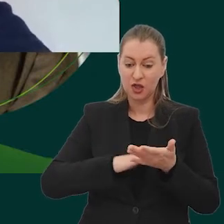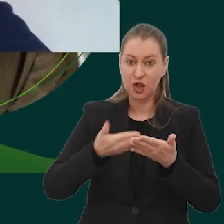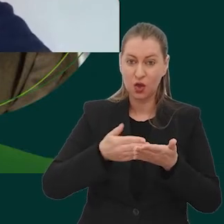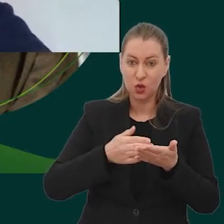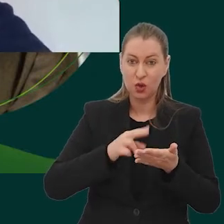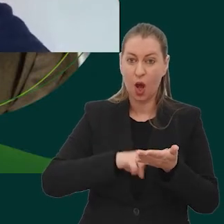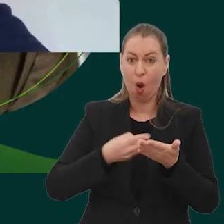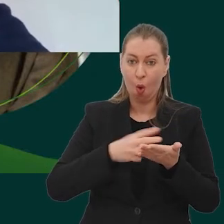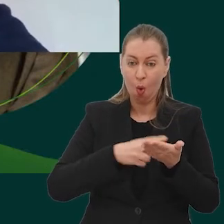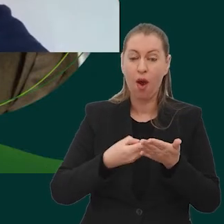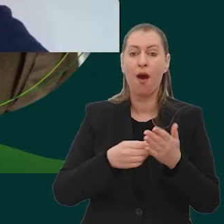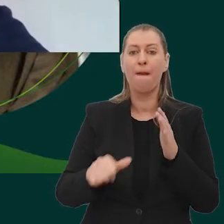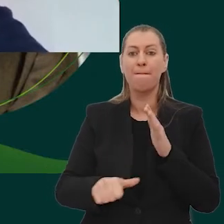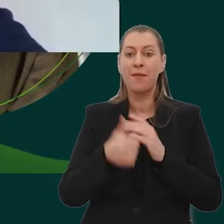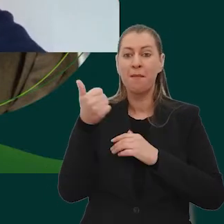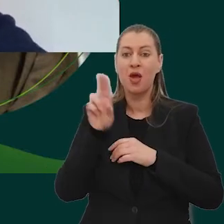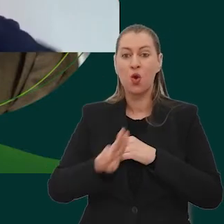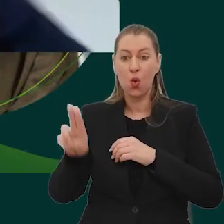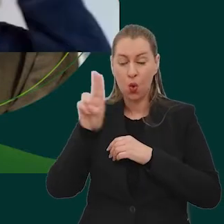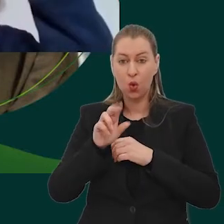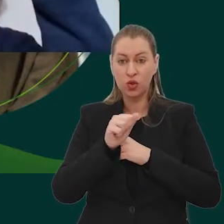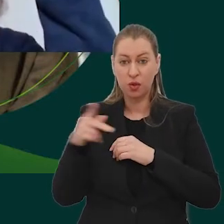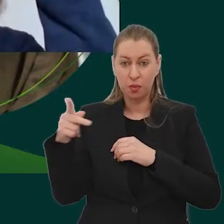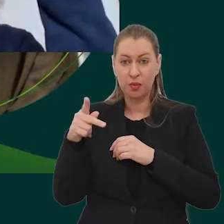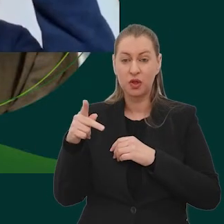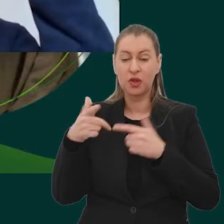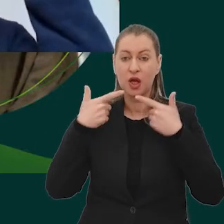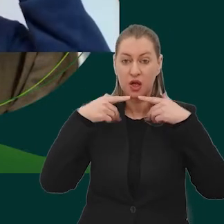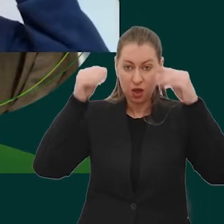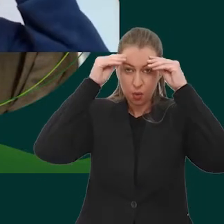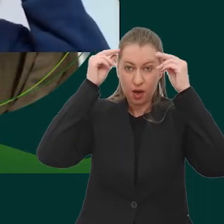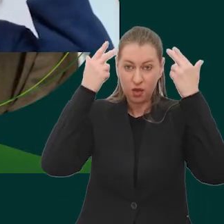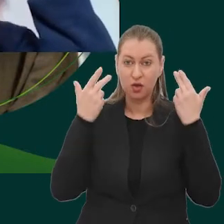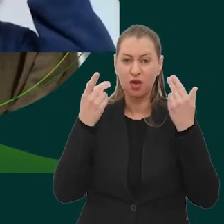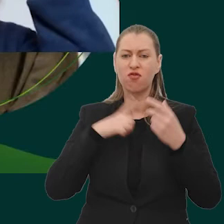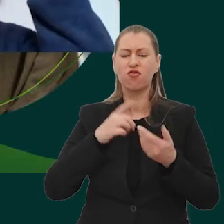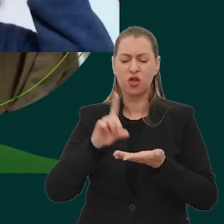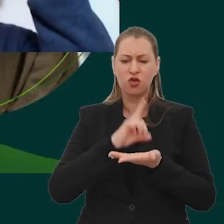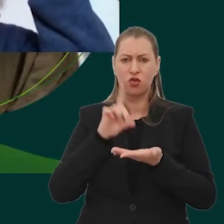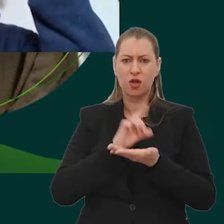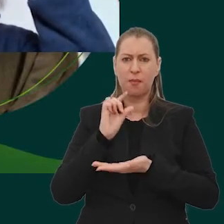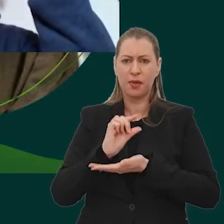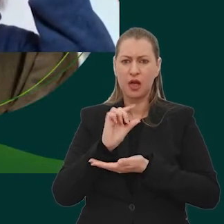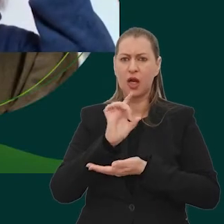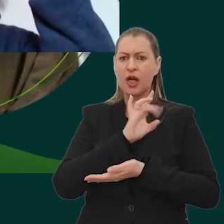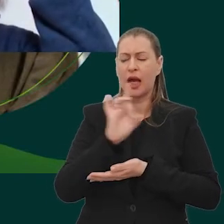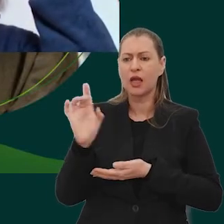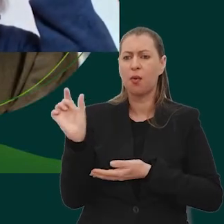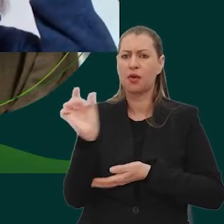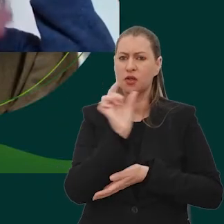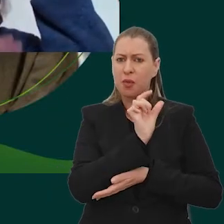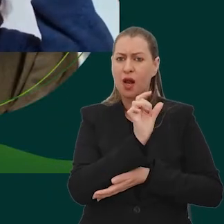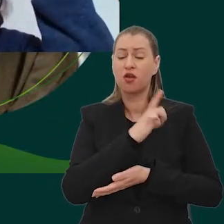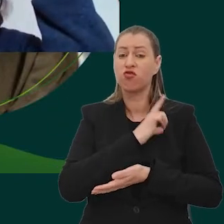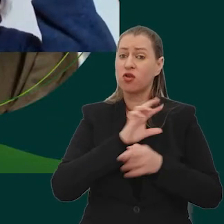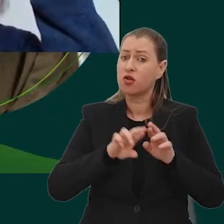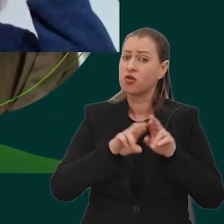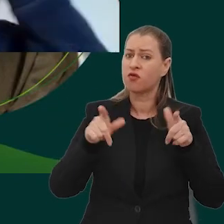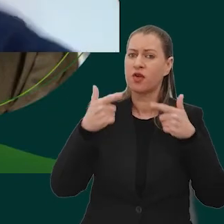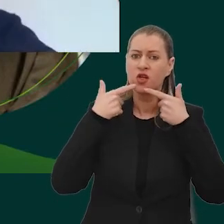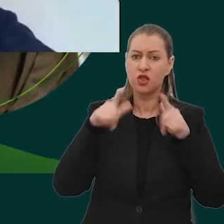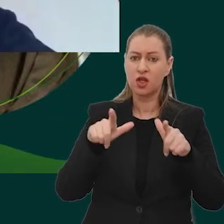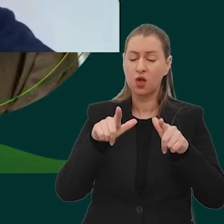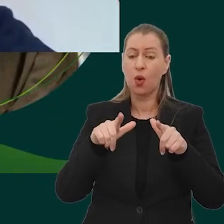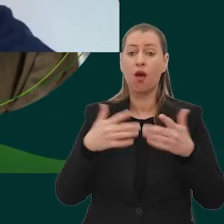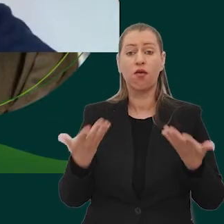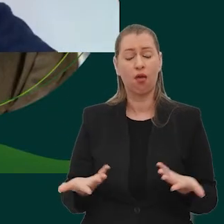primeira aplicação de processamento de linguagem natural, porque daí tu tinha os pequenos dicionários, cada uma das palavras e as diferentes línguas.